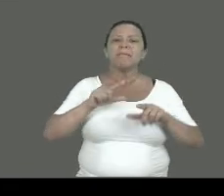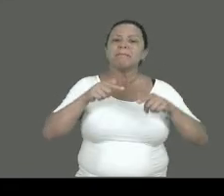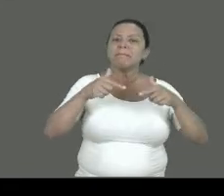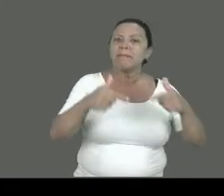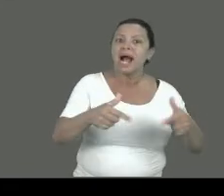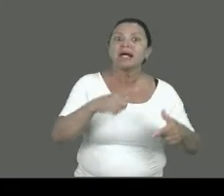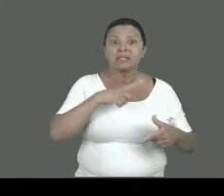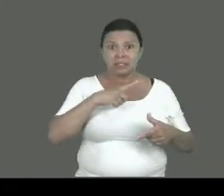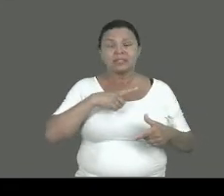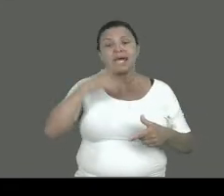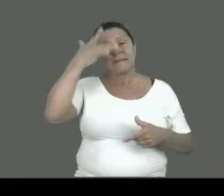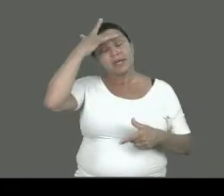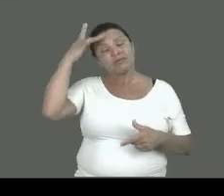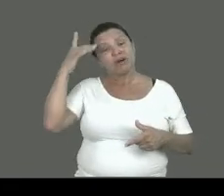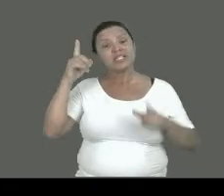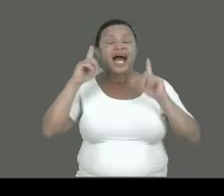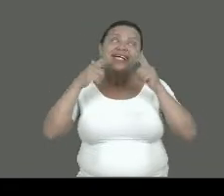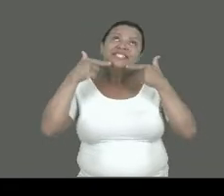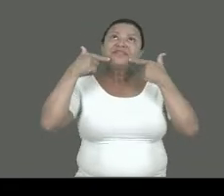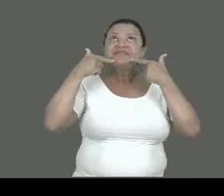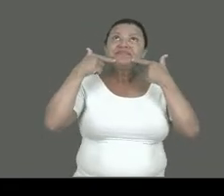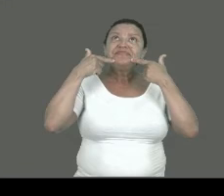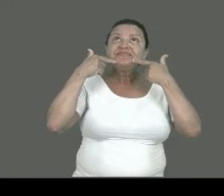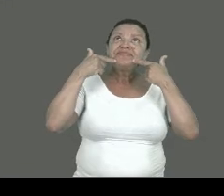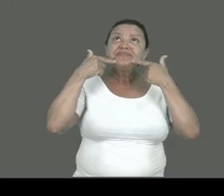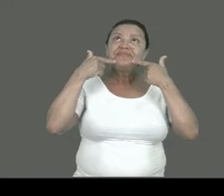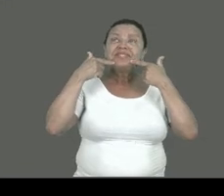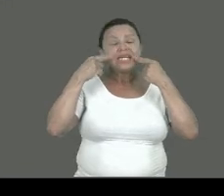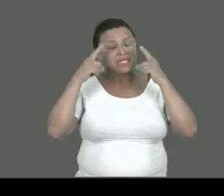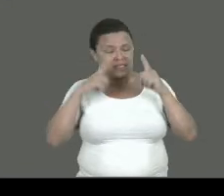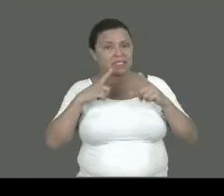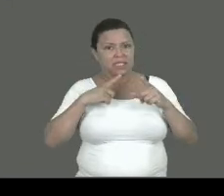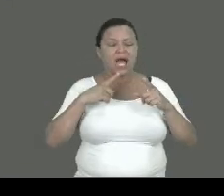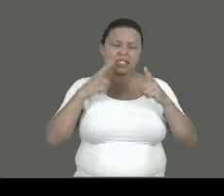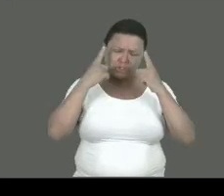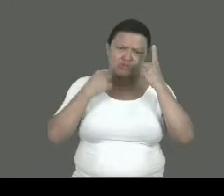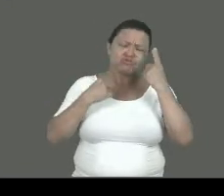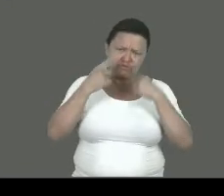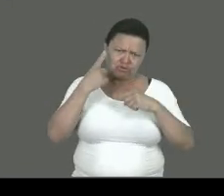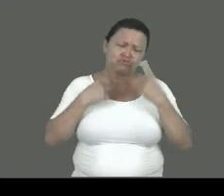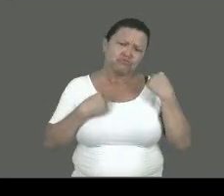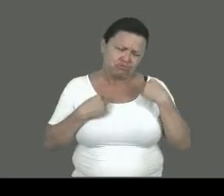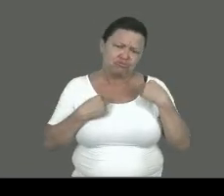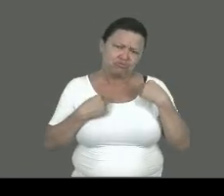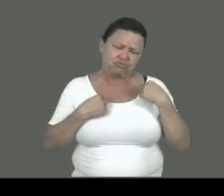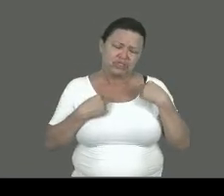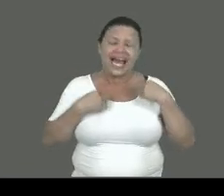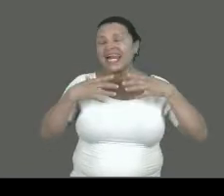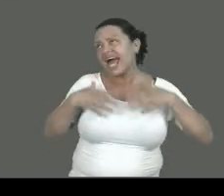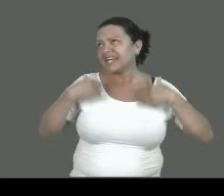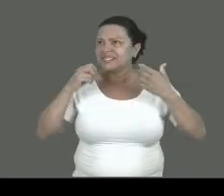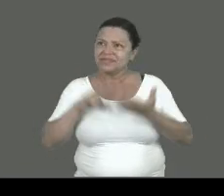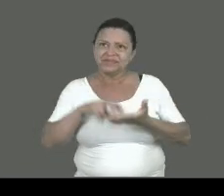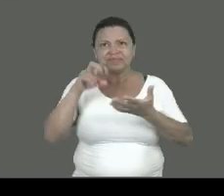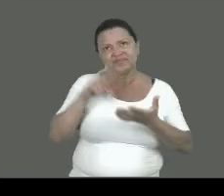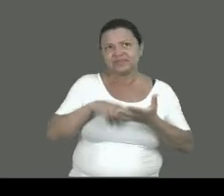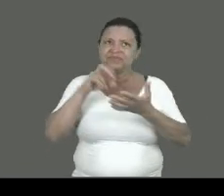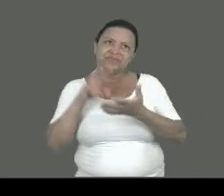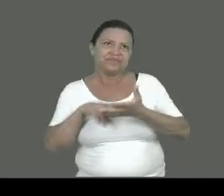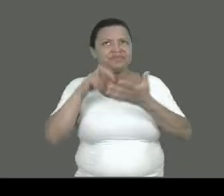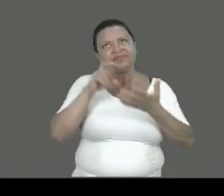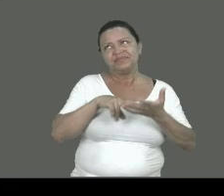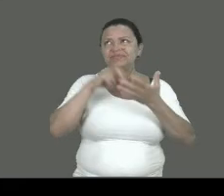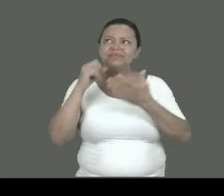tem gente que está sorrindo e tem gente que está chorando. Tem gente que está alegre porque está